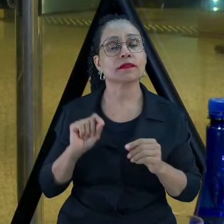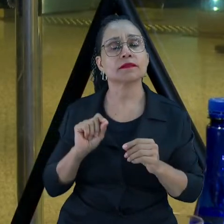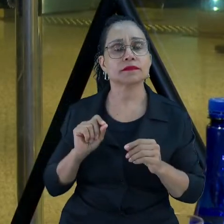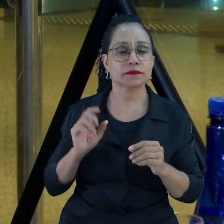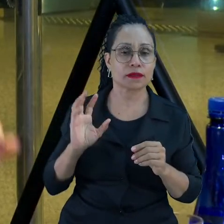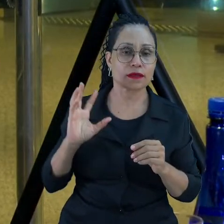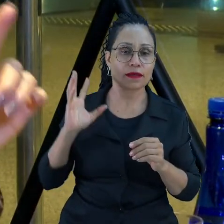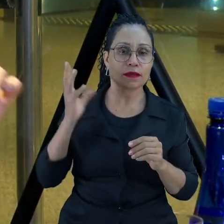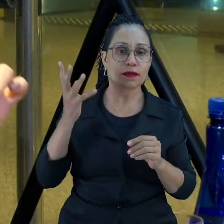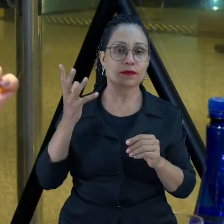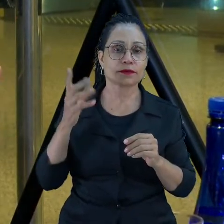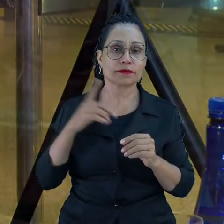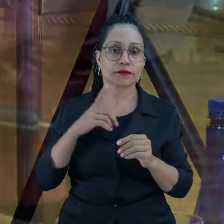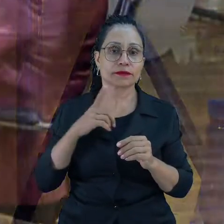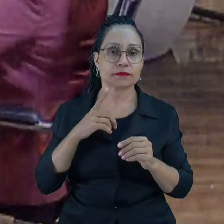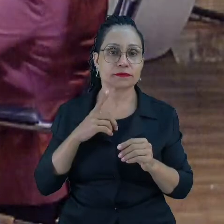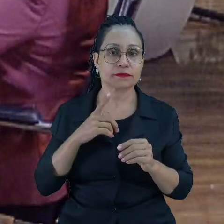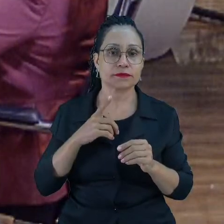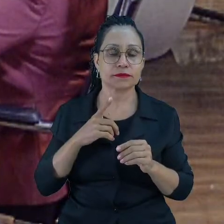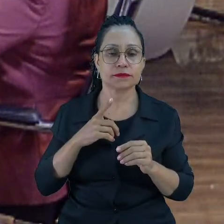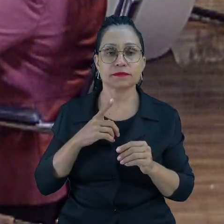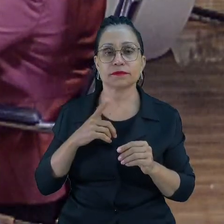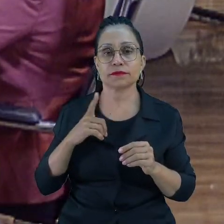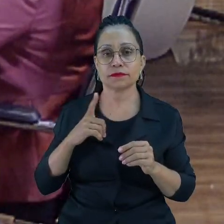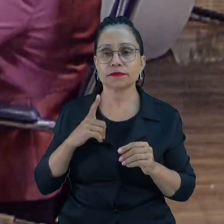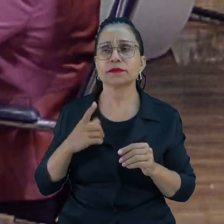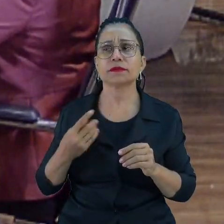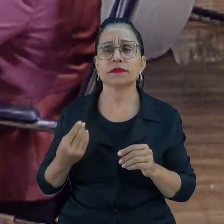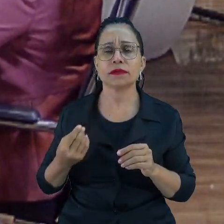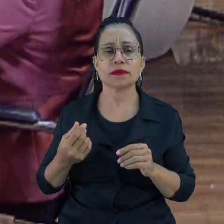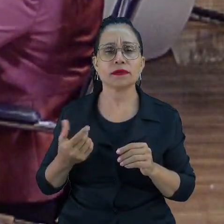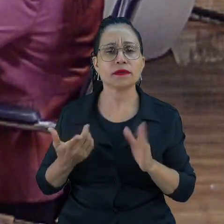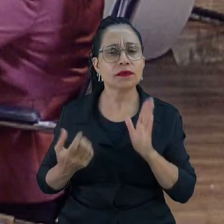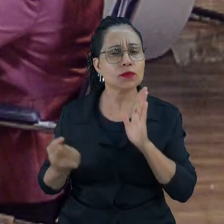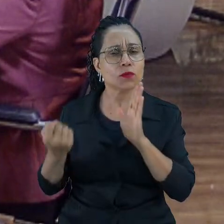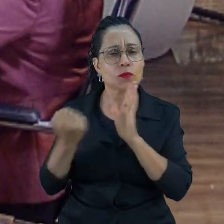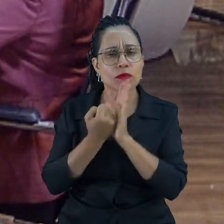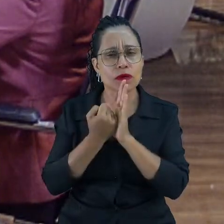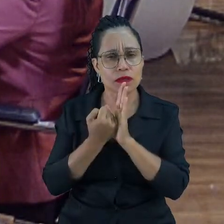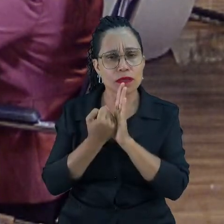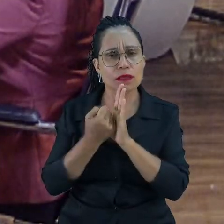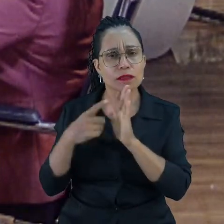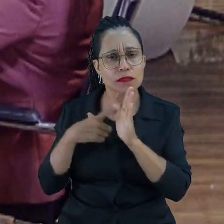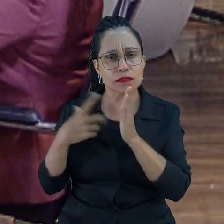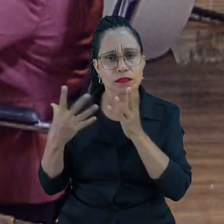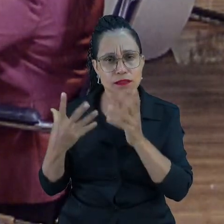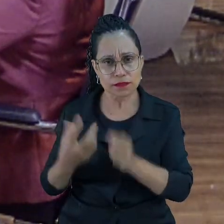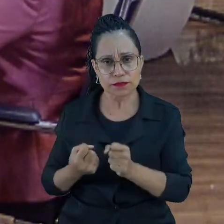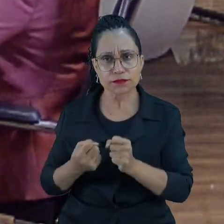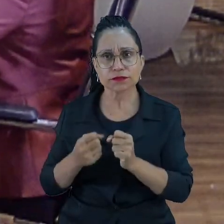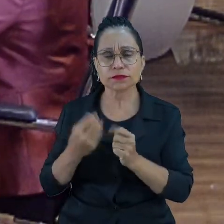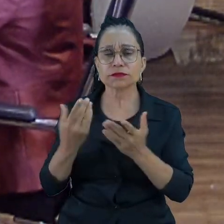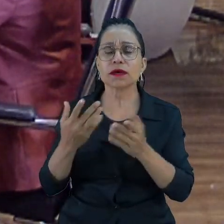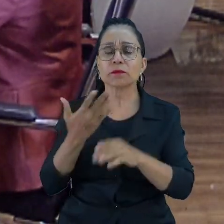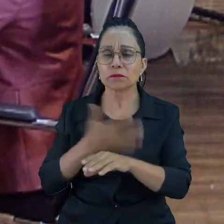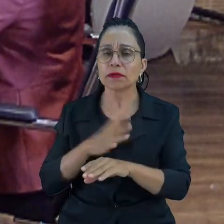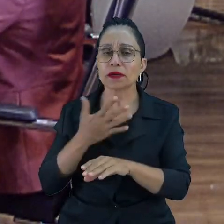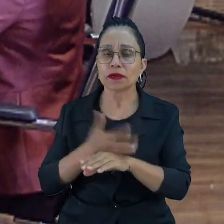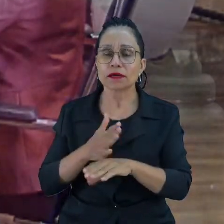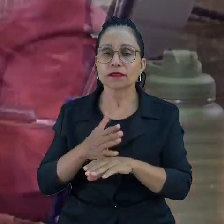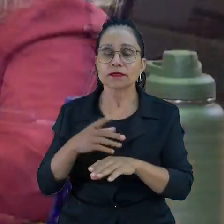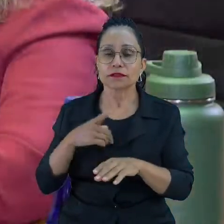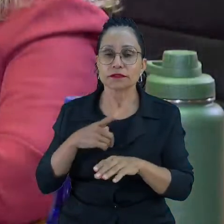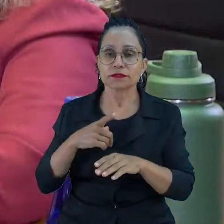inclusive, existe um selo, uma certificação ali do estabelecimento que adotou e que está colocando em prática. Sim, inclusive